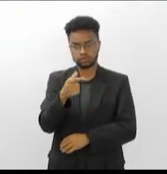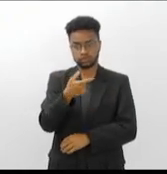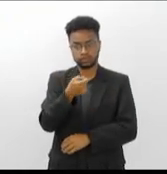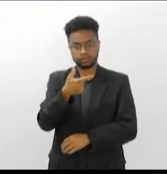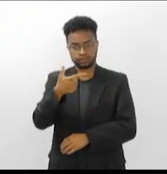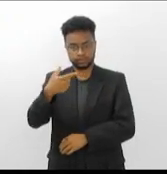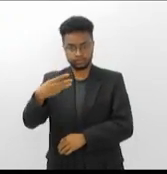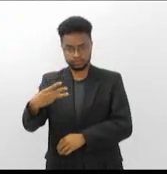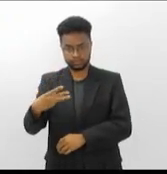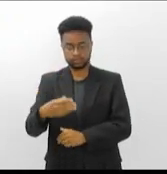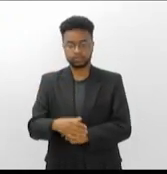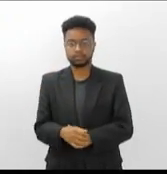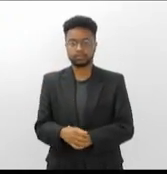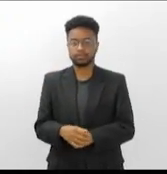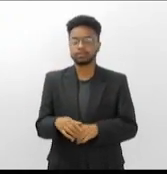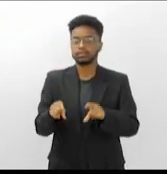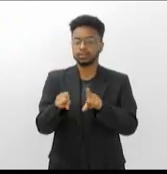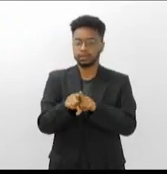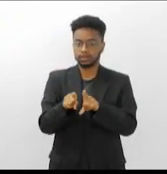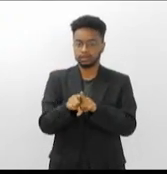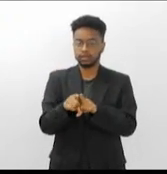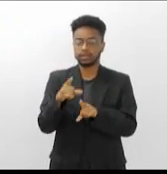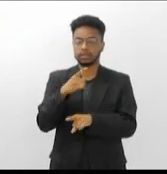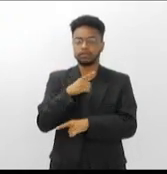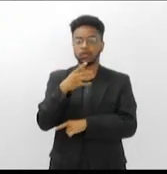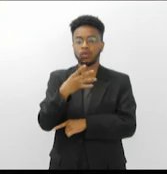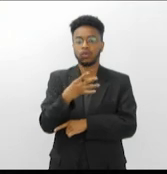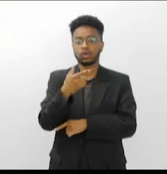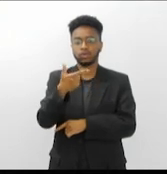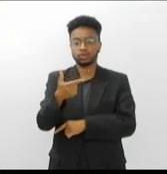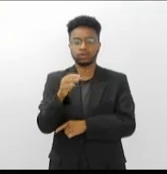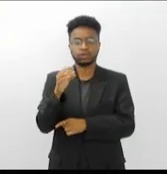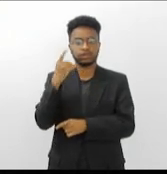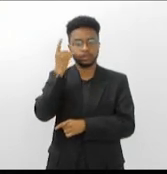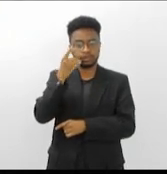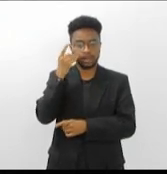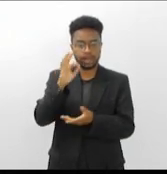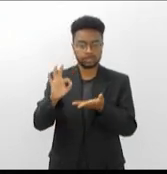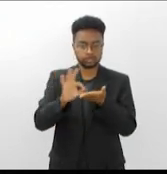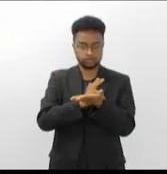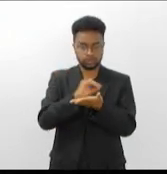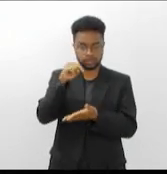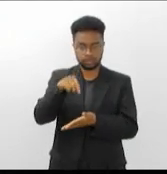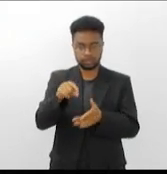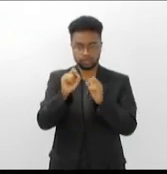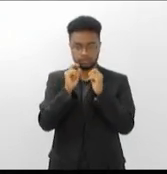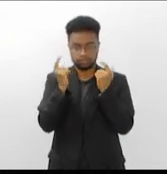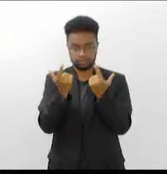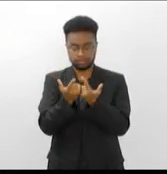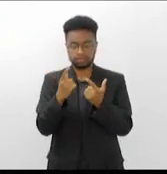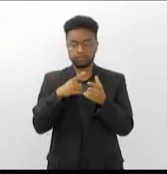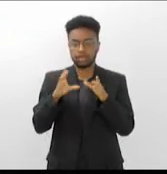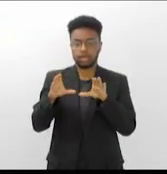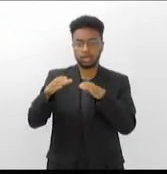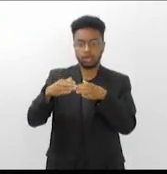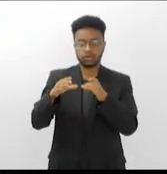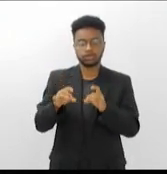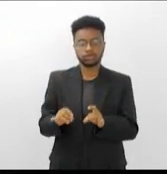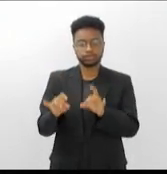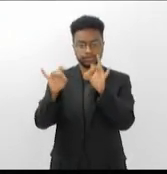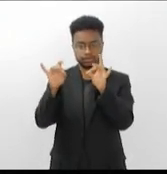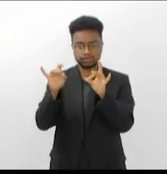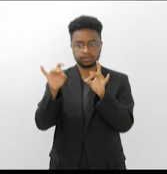2023, também assinada por 42 deputados desta Casa, uma comissão